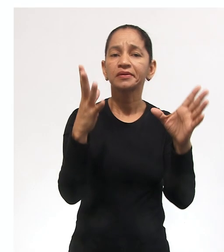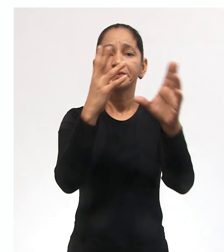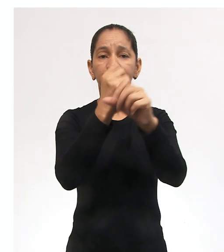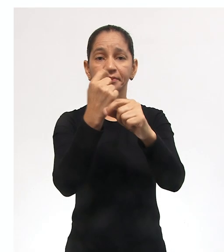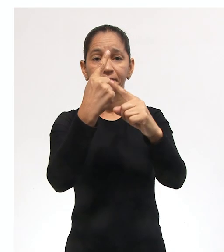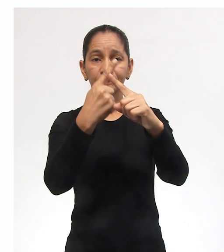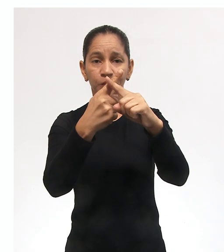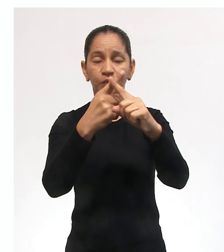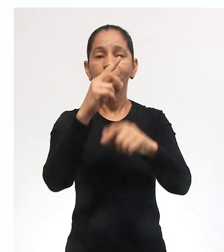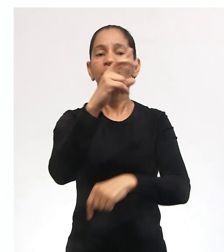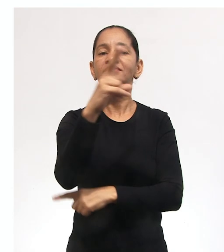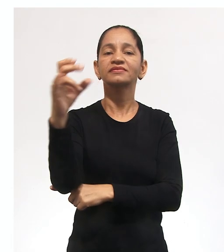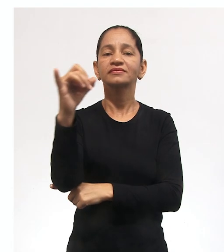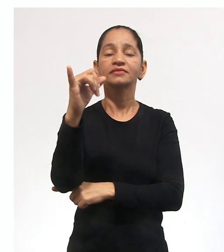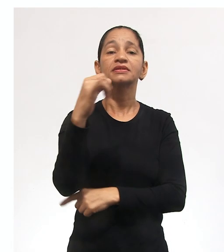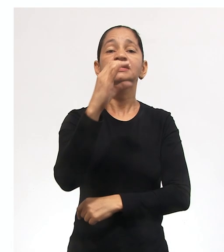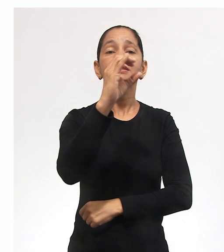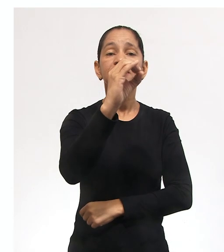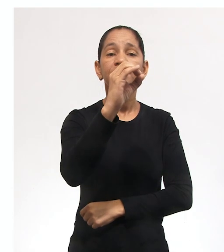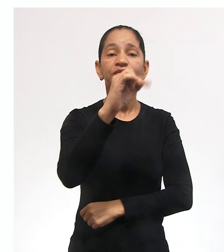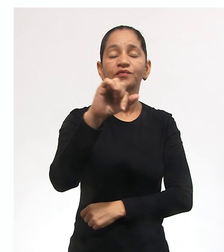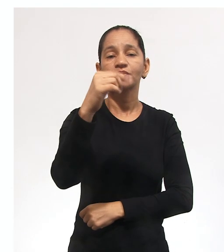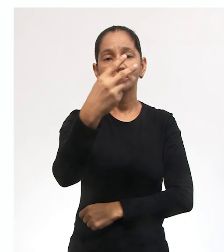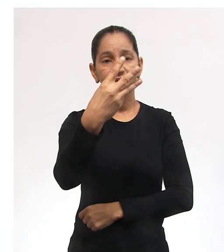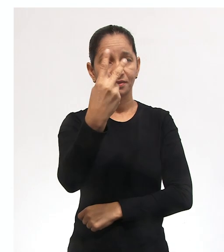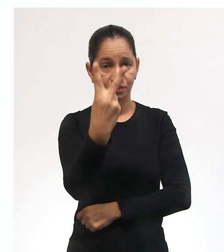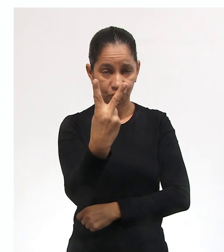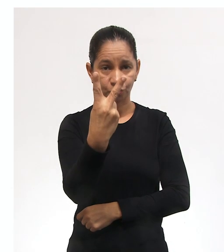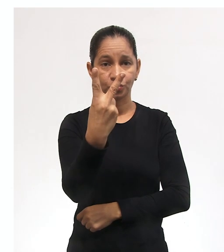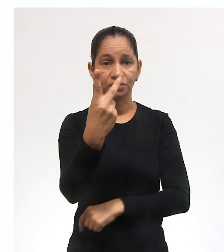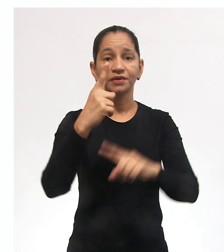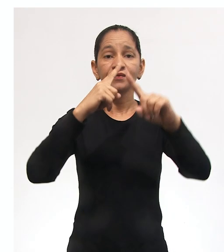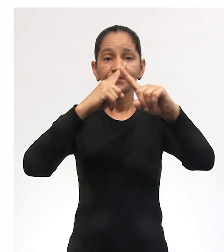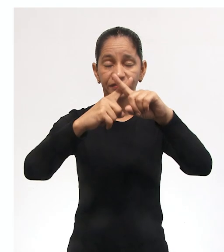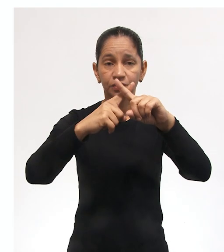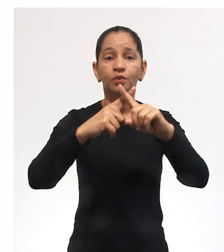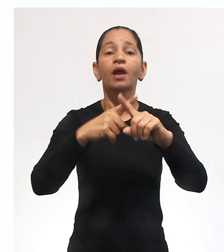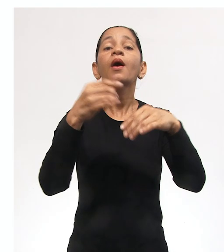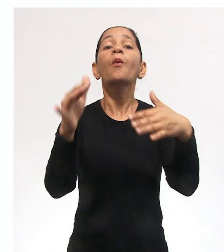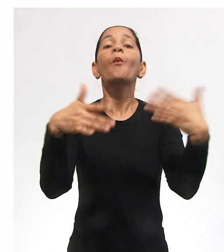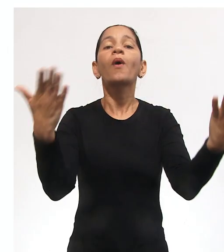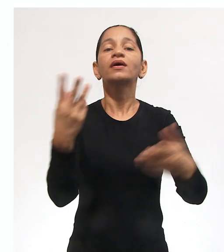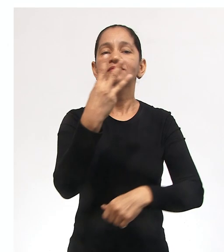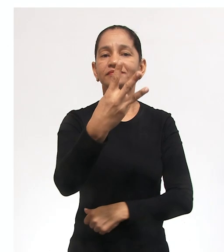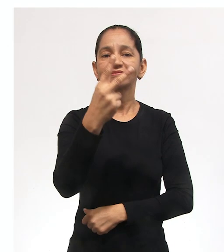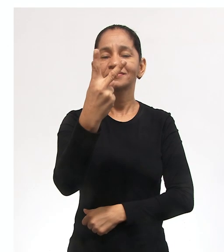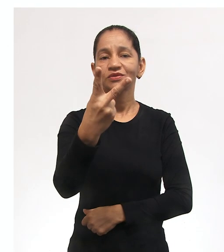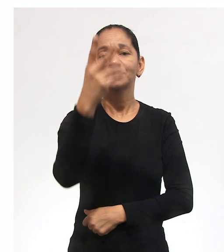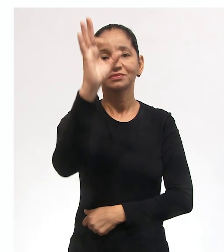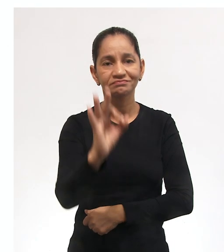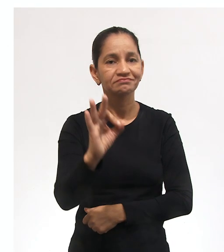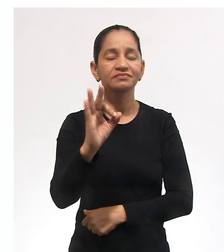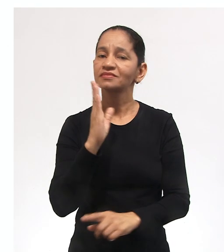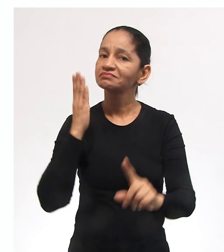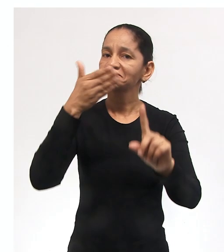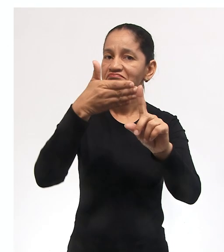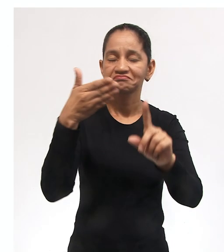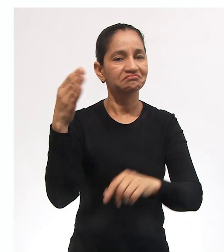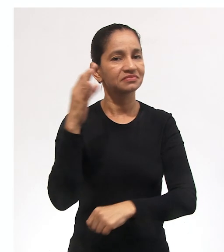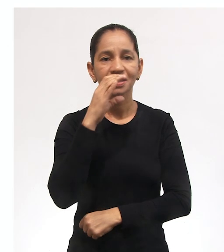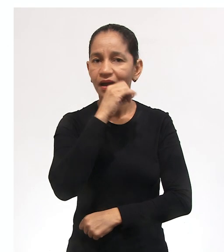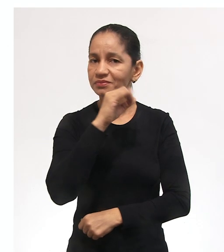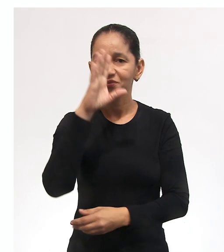100. 0,32 vezes 100 é igual a 32%. Vamos para o próximo.